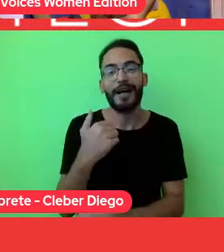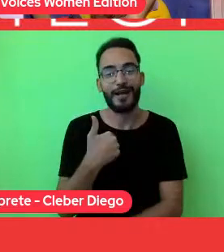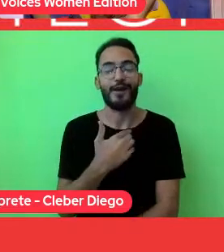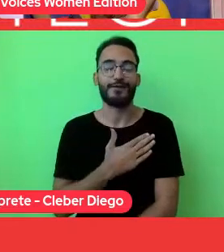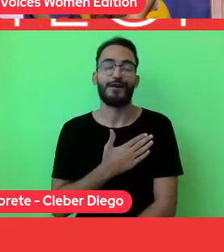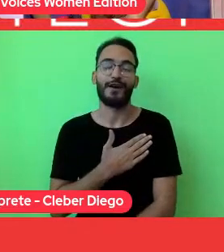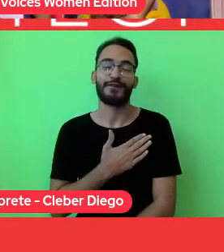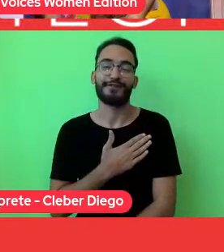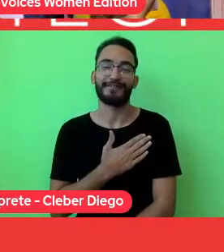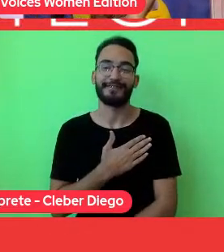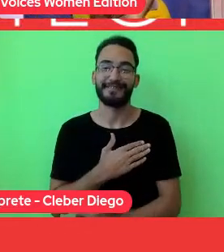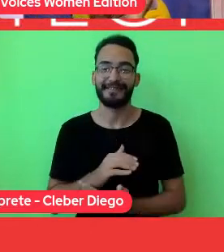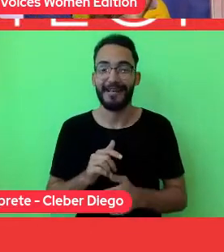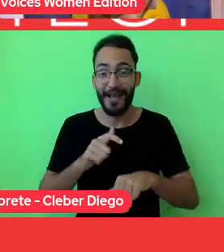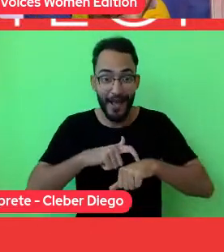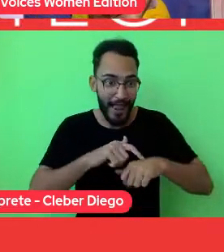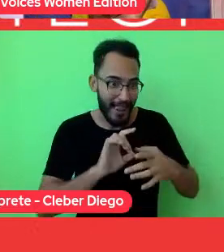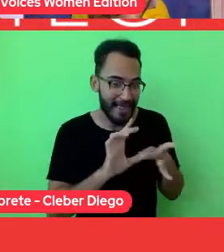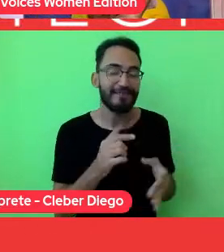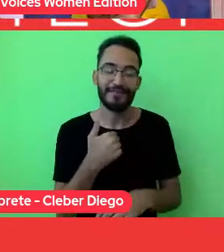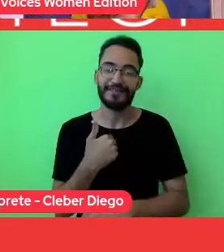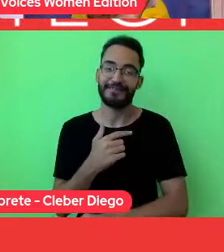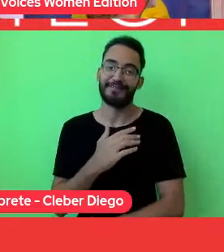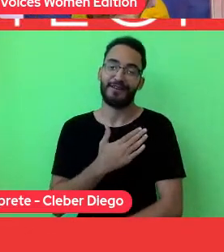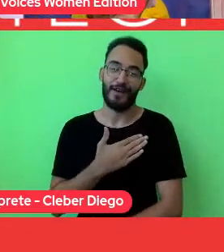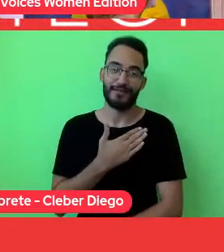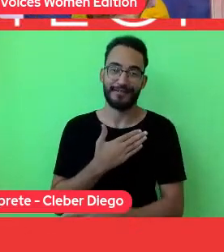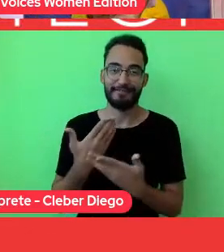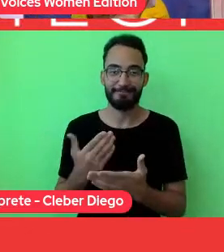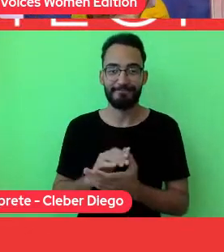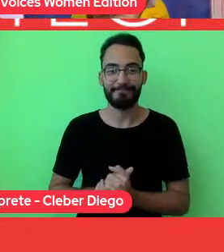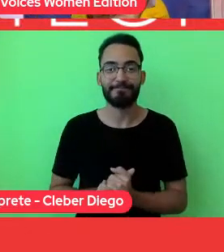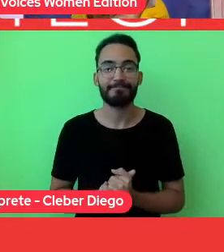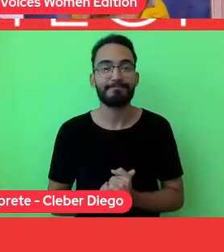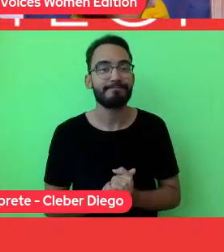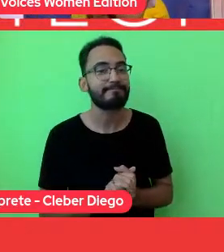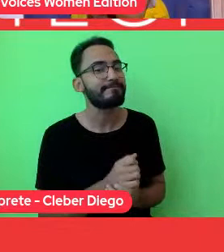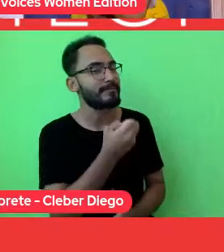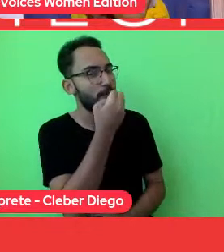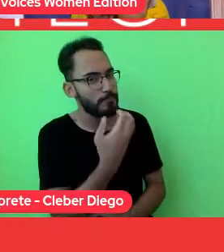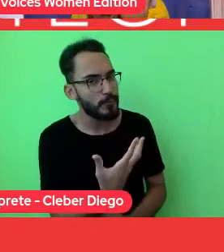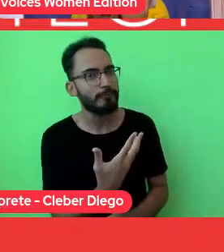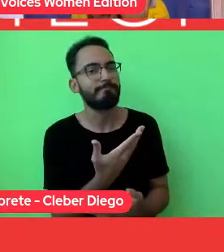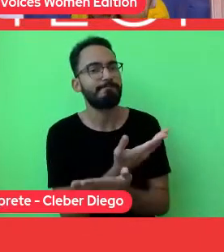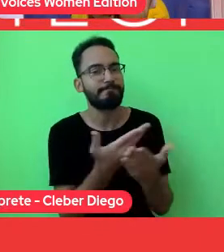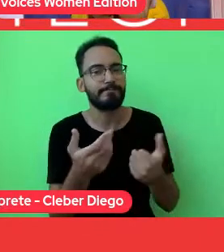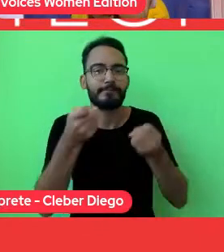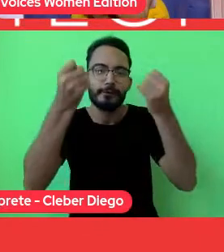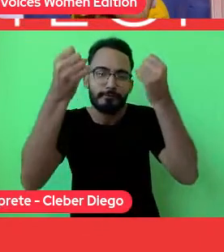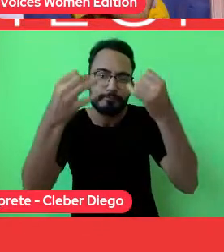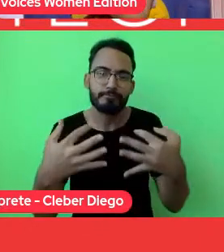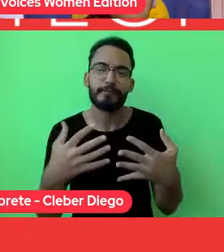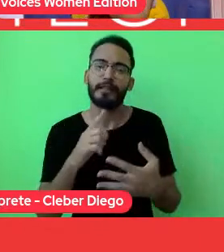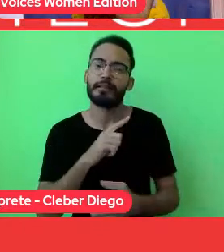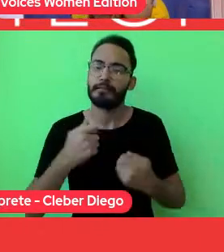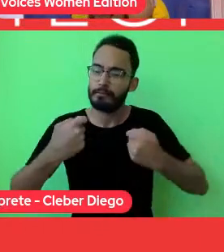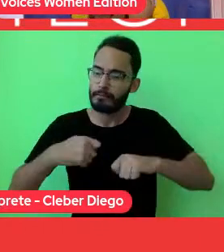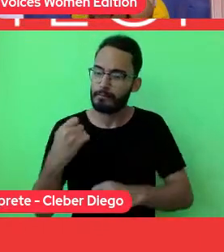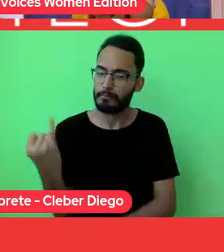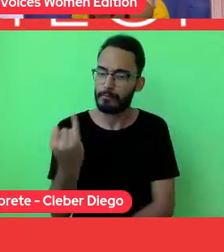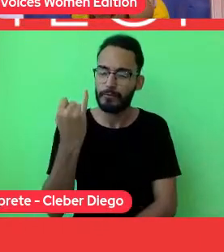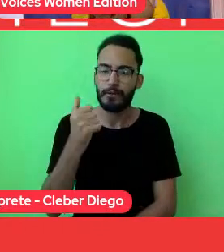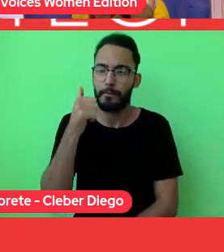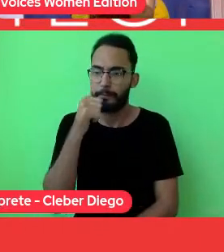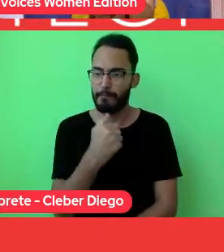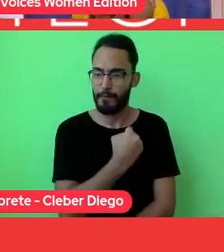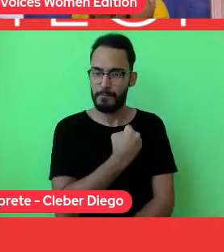vagas. Muito bom. E a Márcia traz também na fala a importância de se ter uma rede de apoio feminina, né? O quanto